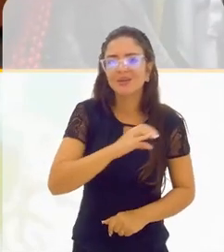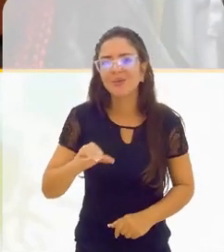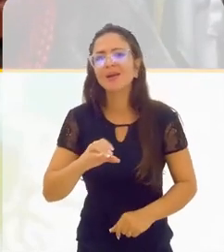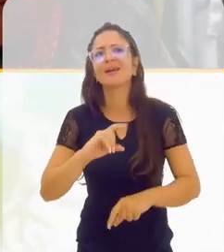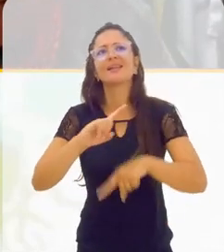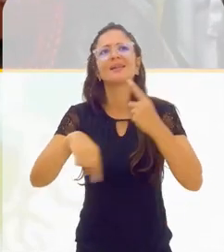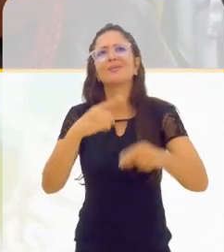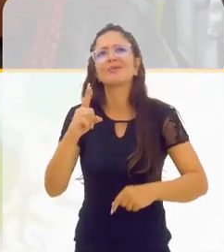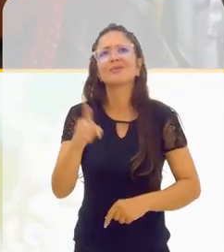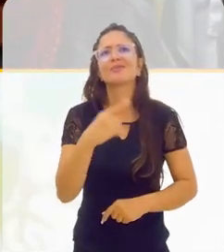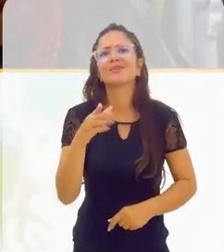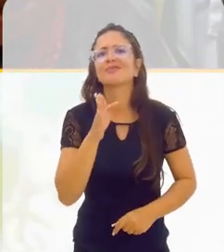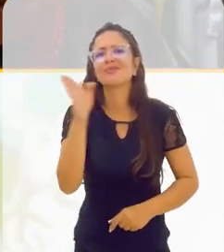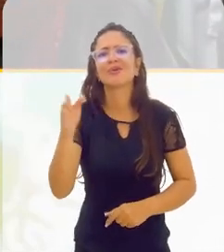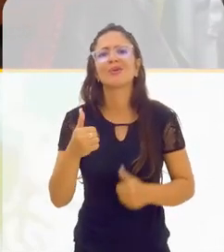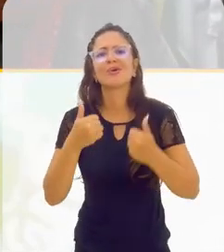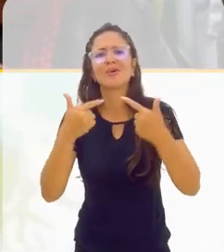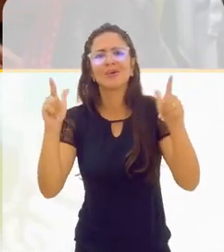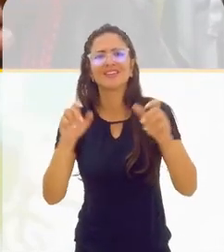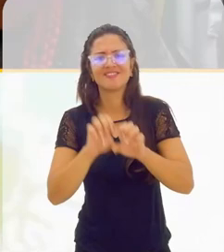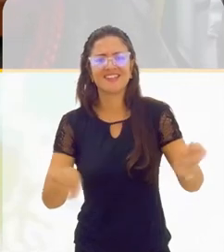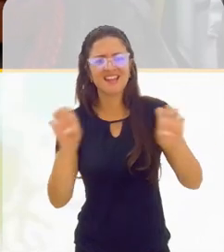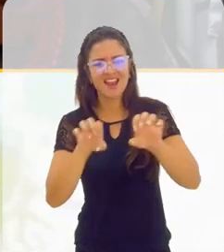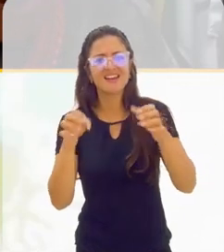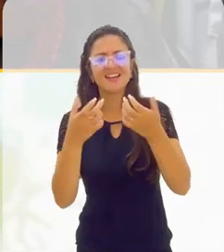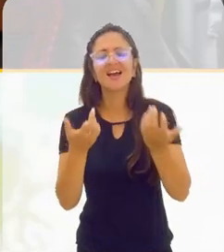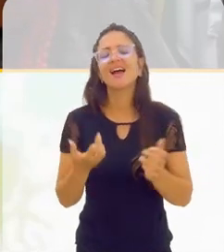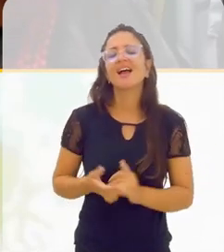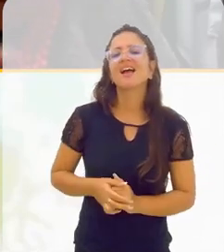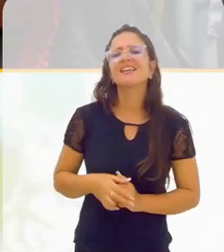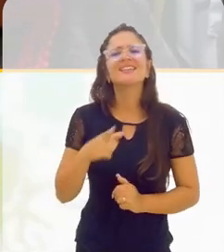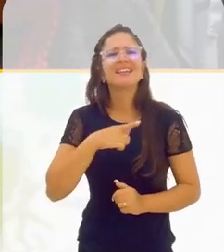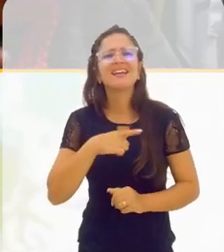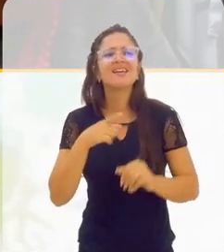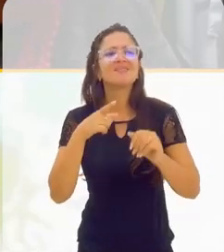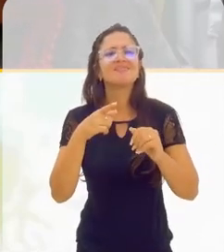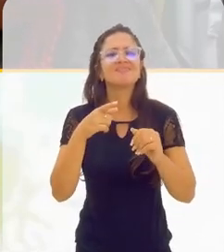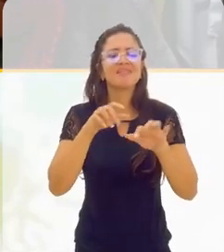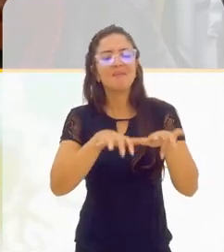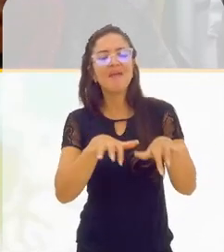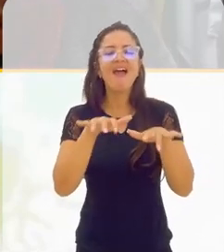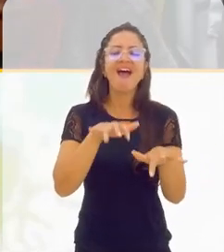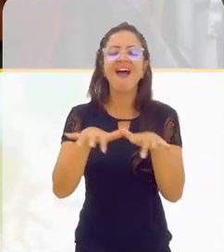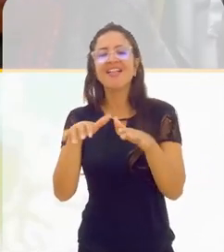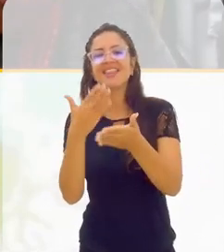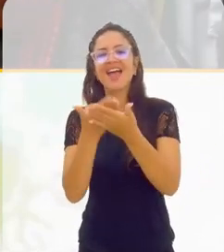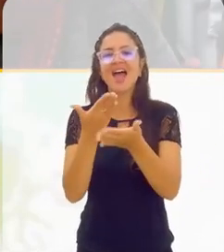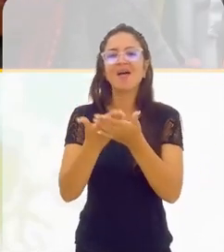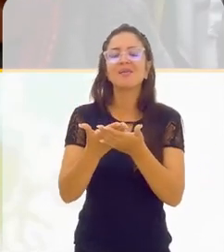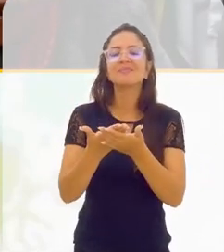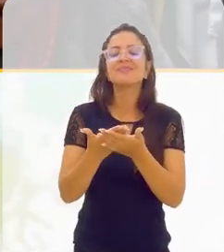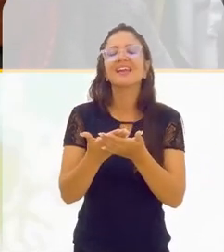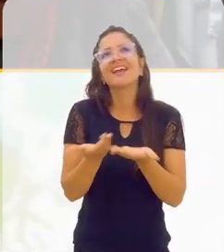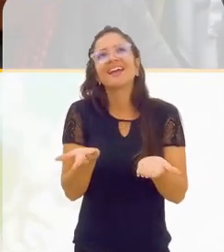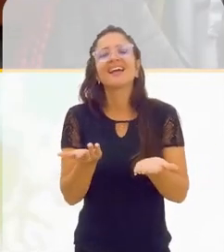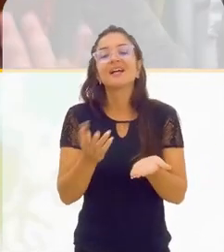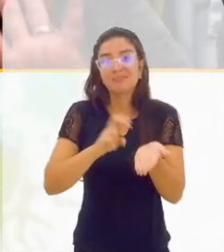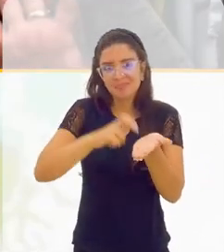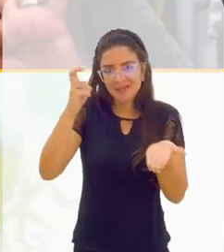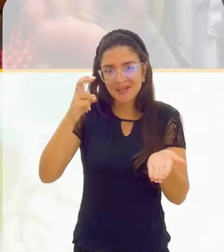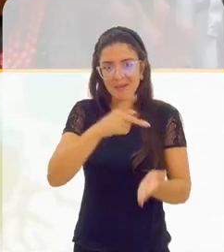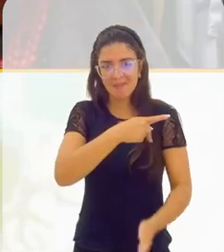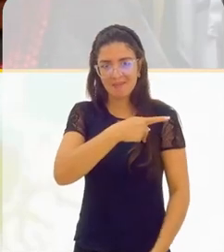que era ótimo tinha um bosque de aula de piano sabe e de manhã o pastor contava história